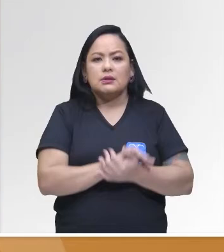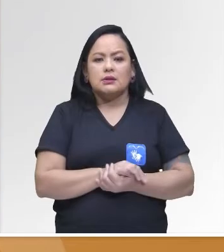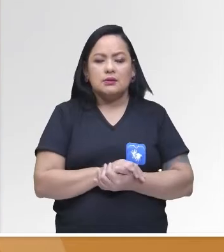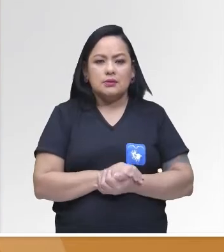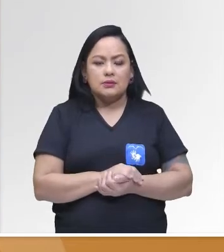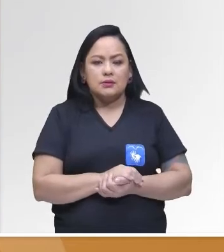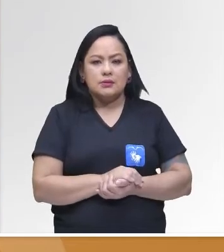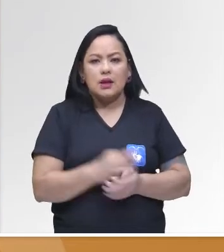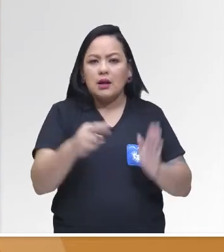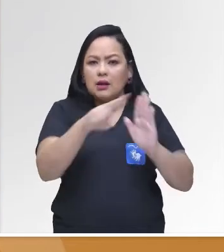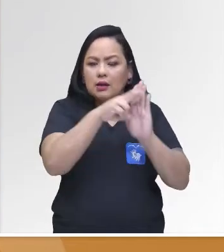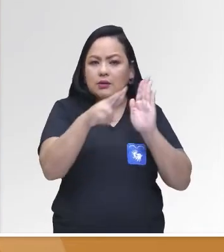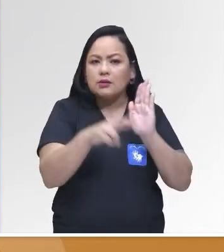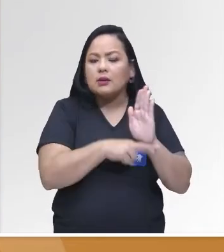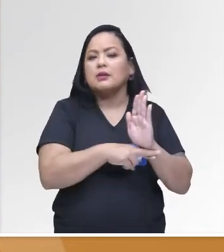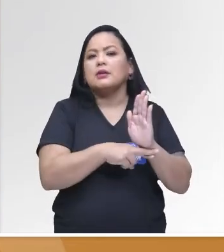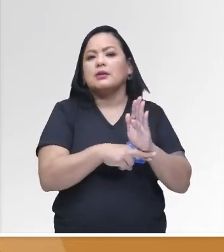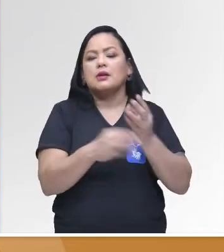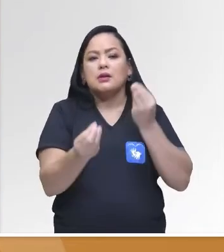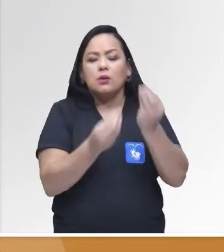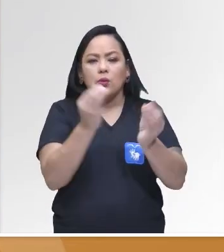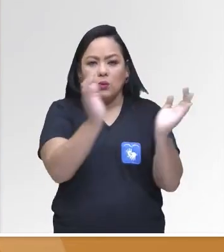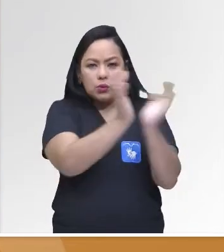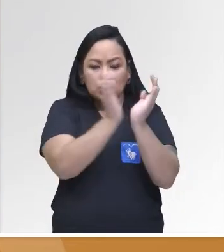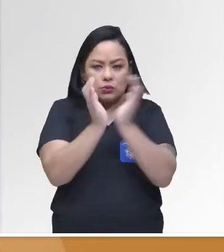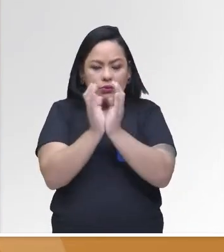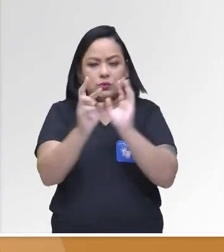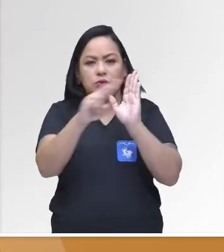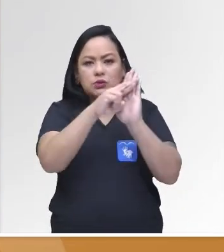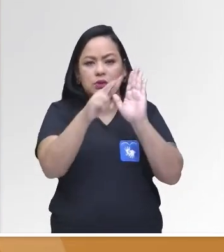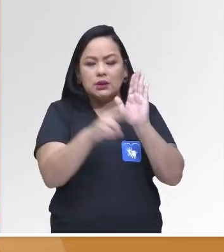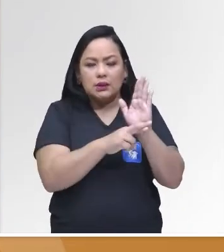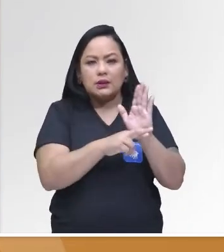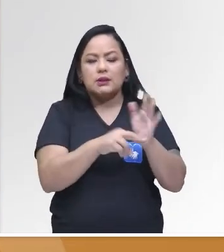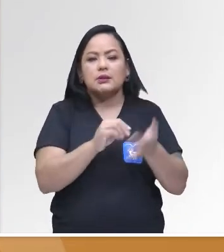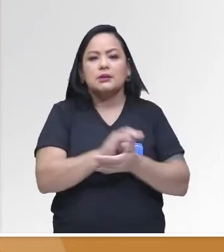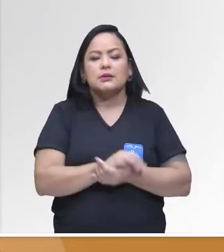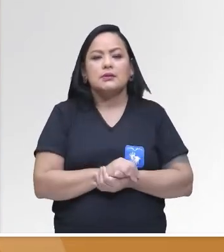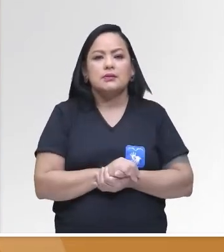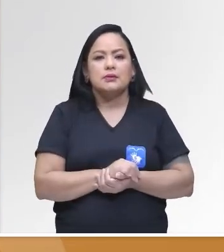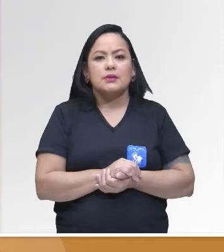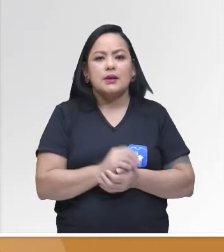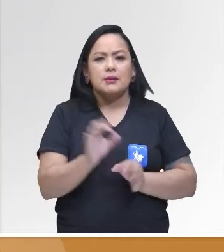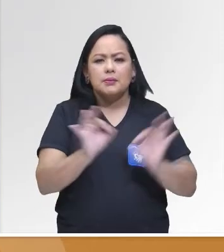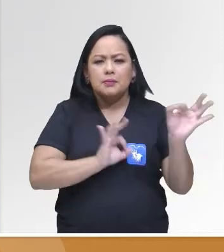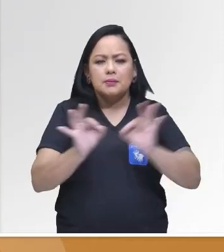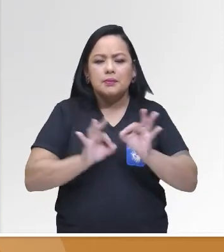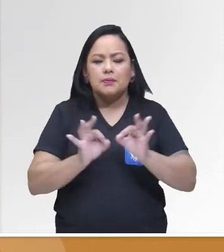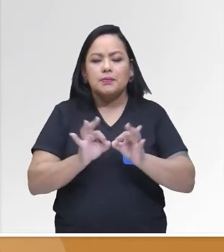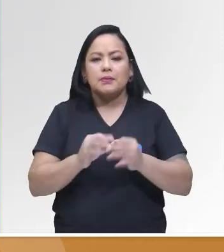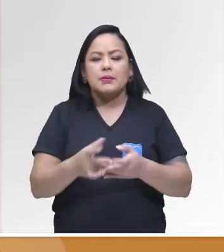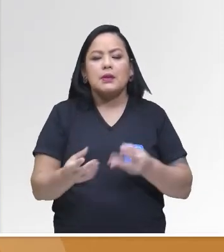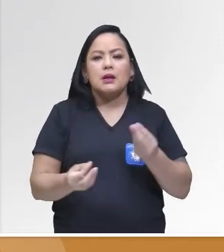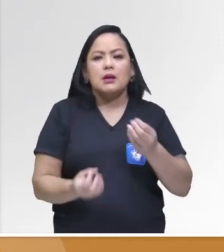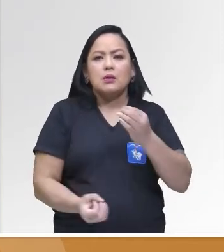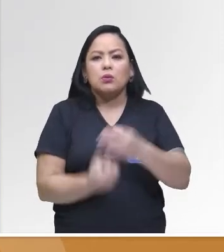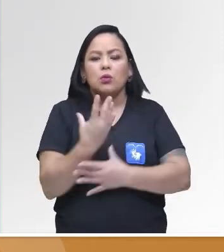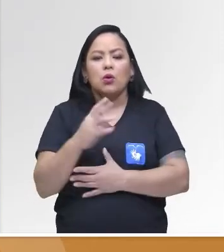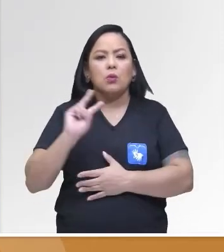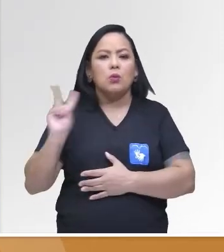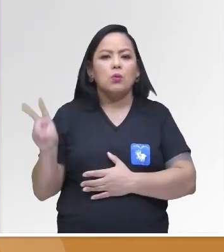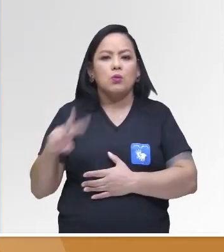As normas são um conjunto de regras formadas a partir dos valores de